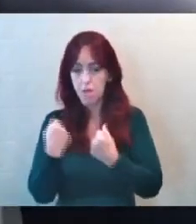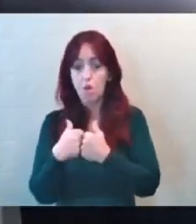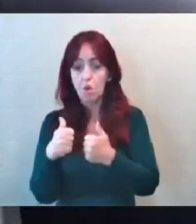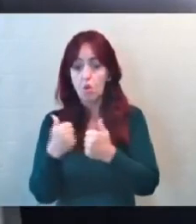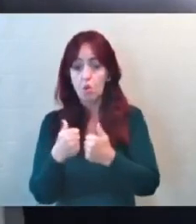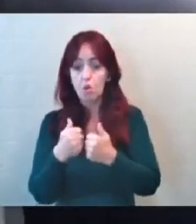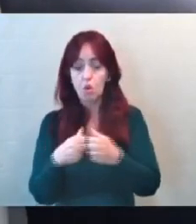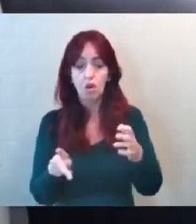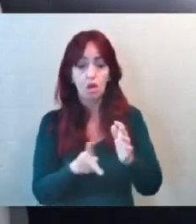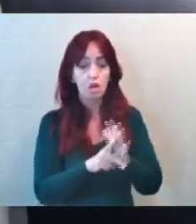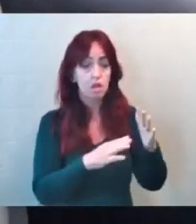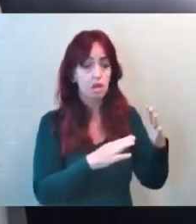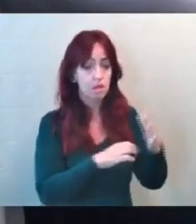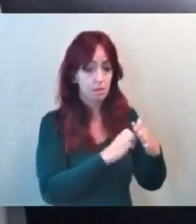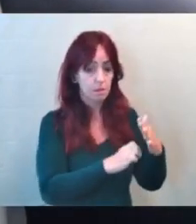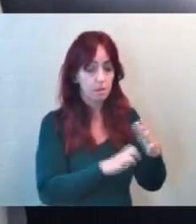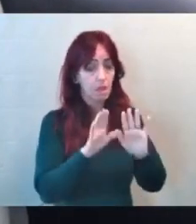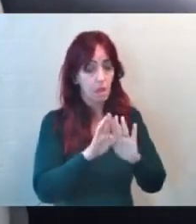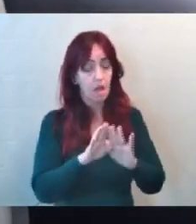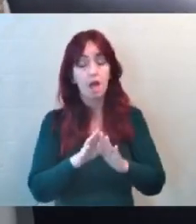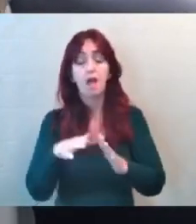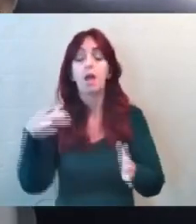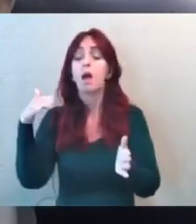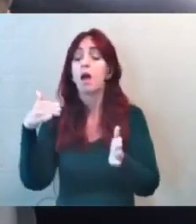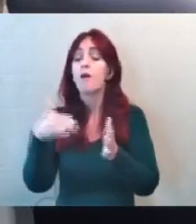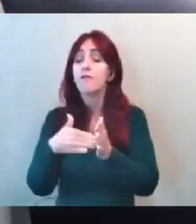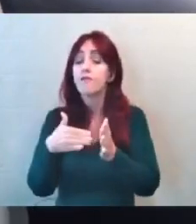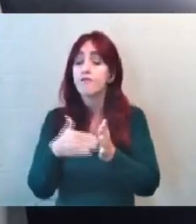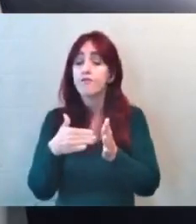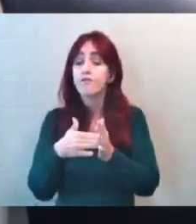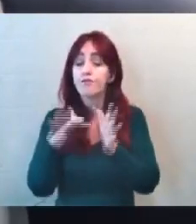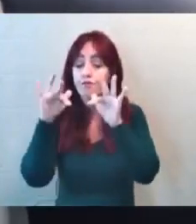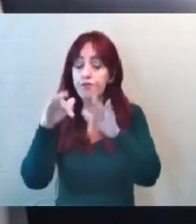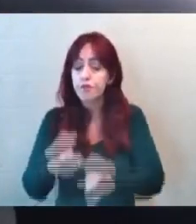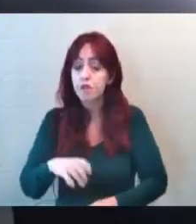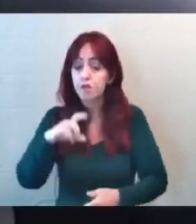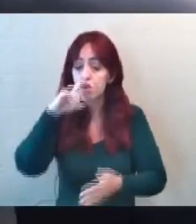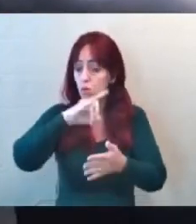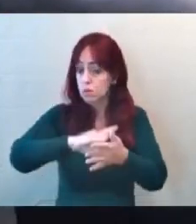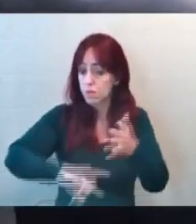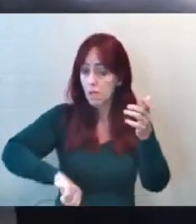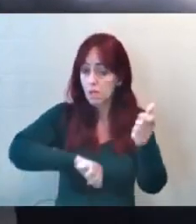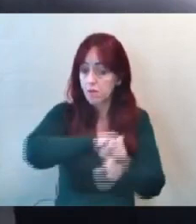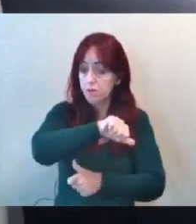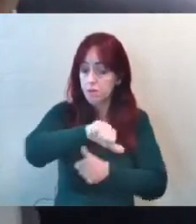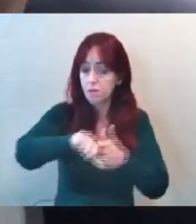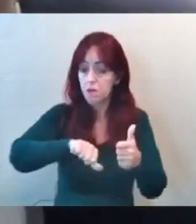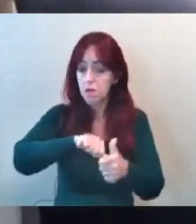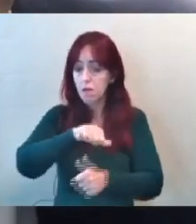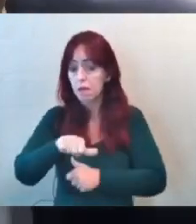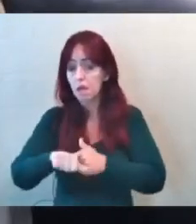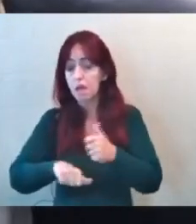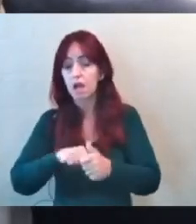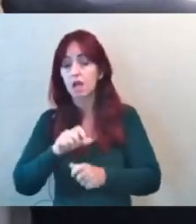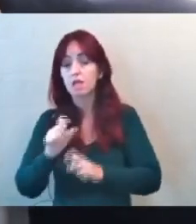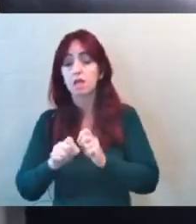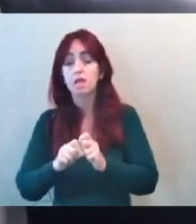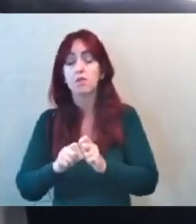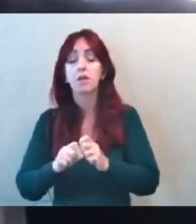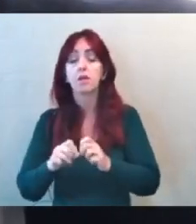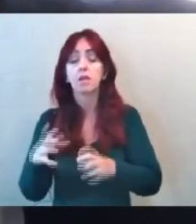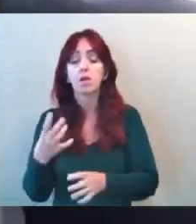veículo será, ao final do contrato, revertido como um residual que será